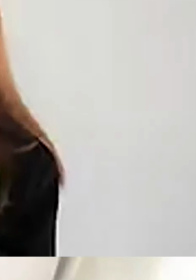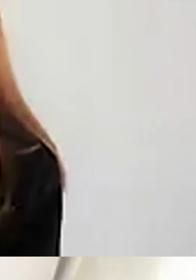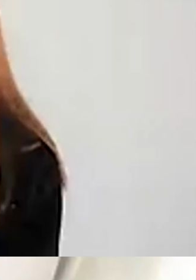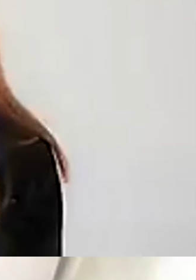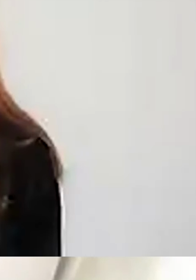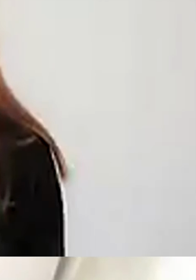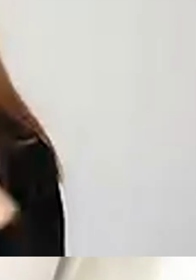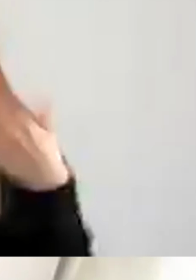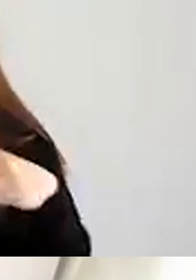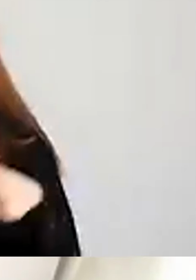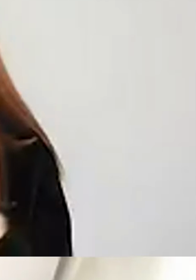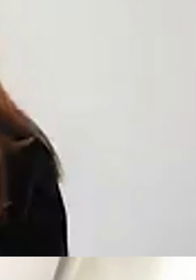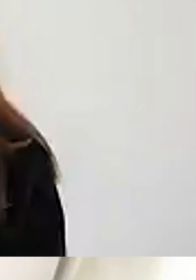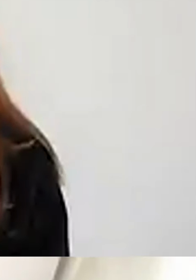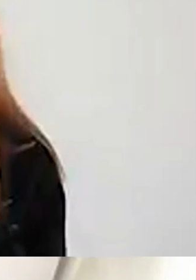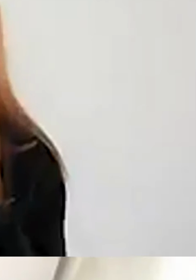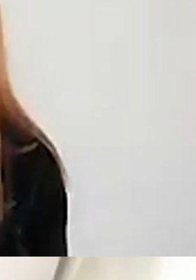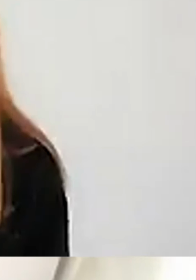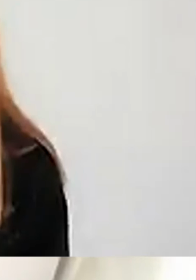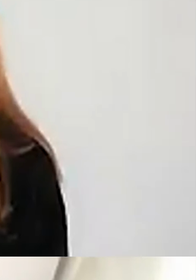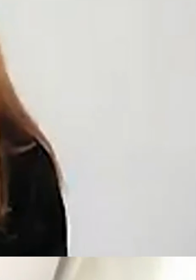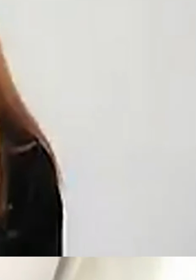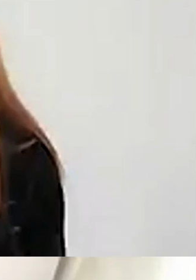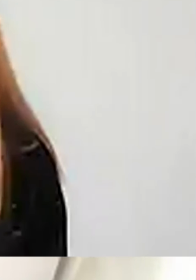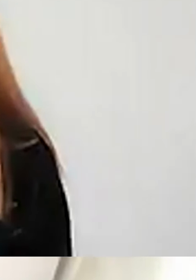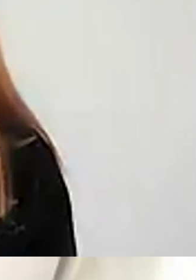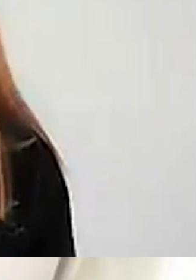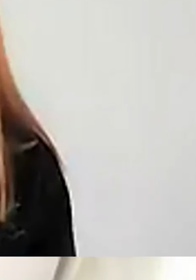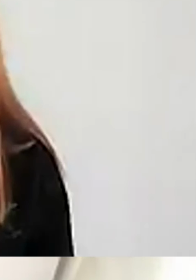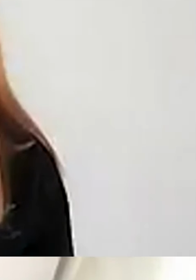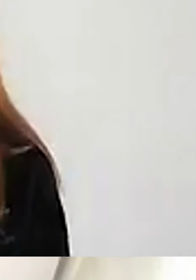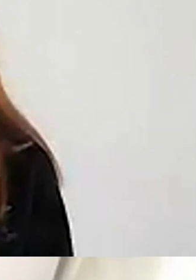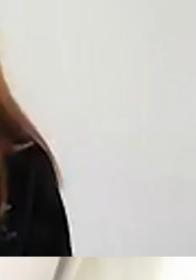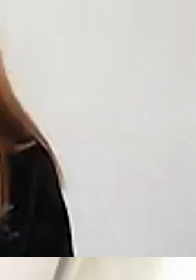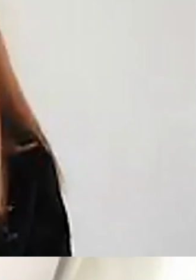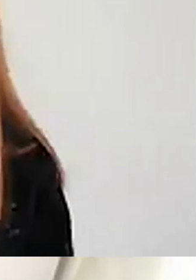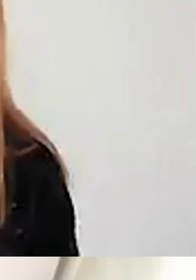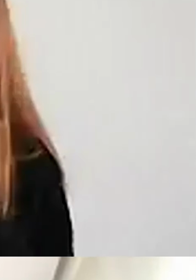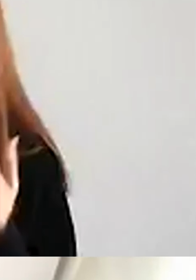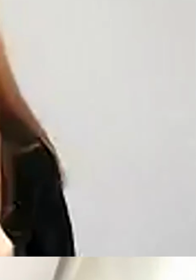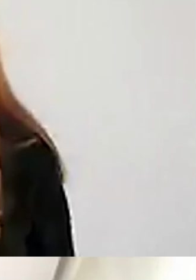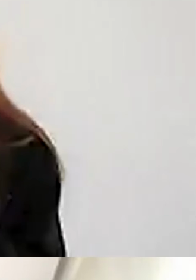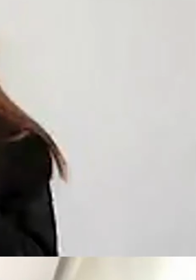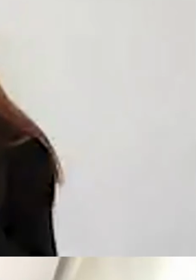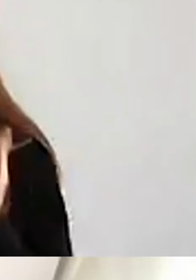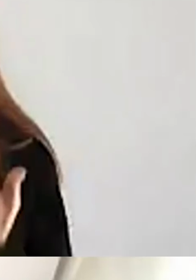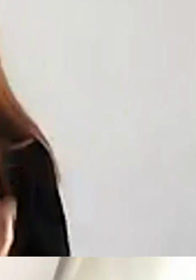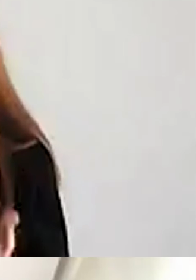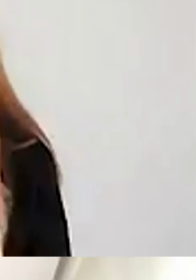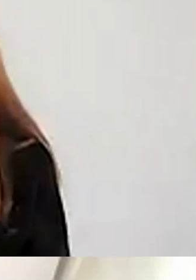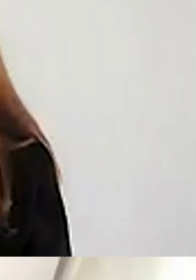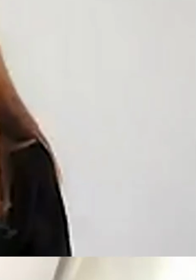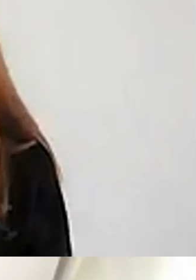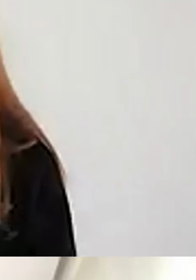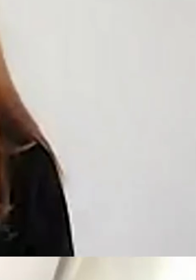área das doenças raras e da qualidade na saúde. Sem mais demoras, gostaria de passar agora a palavra à